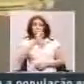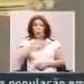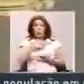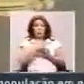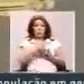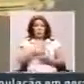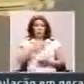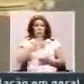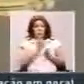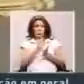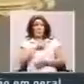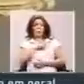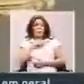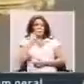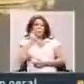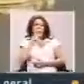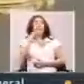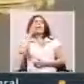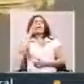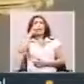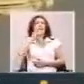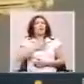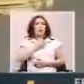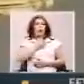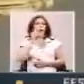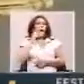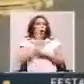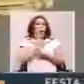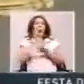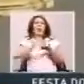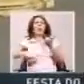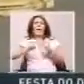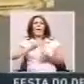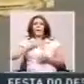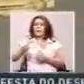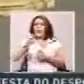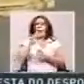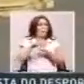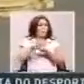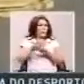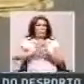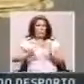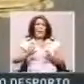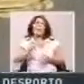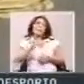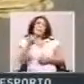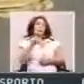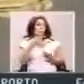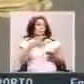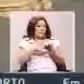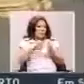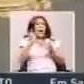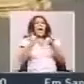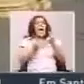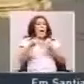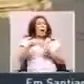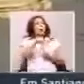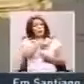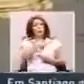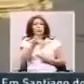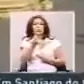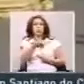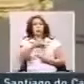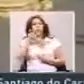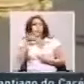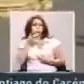na qual estudo, não acontece nada. Portanto, quem não quer, continua a ter os seus colegas, continua a ter as suas pessoas. Admito que haverá pessoas que, por uma atitude